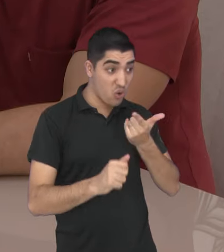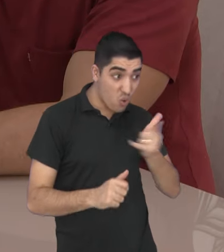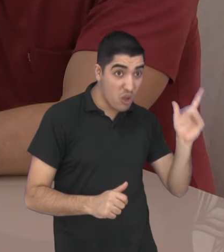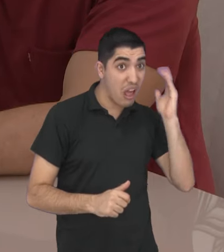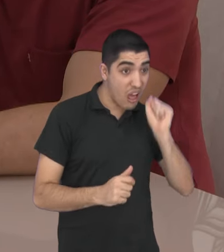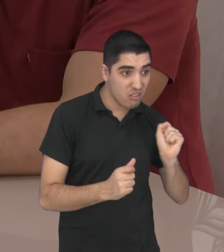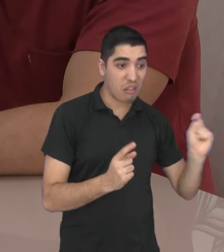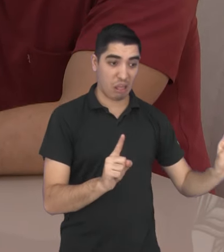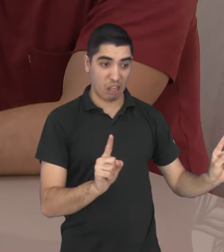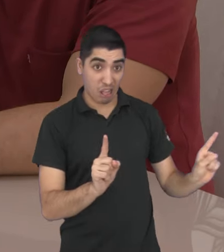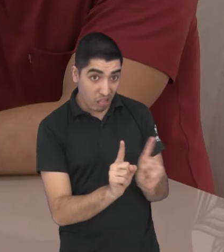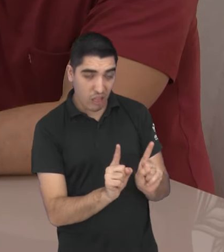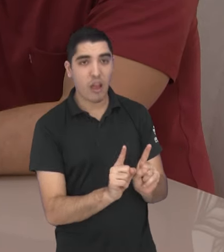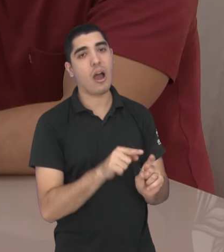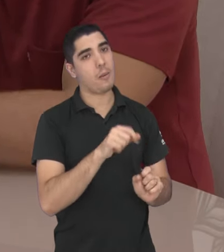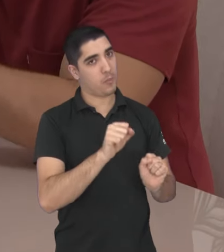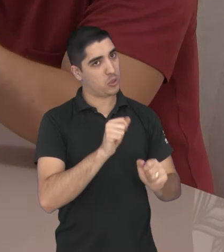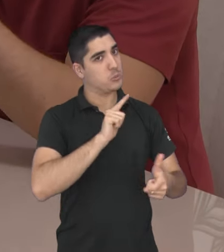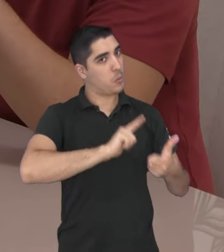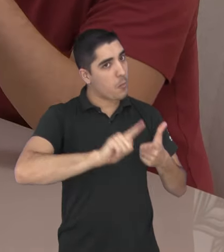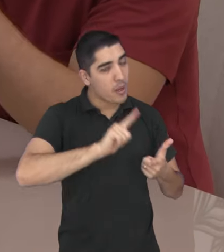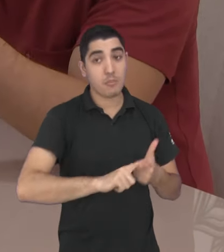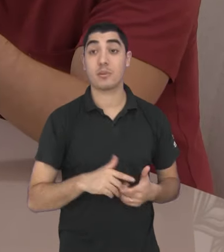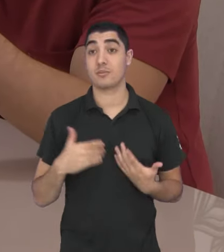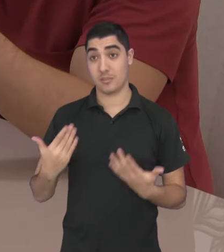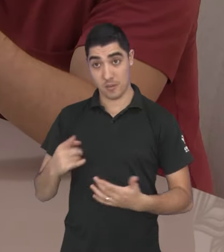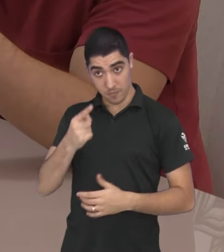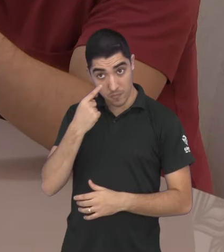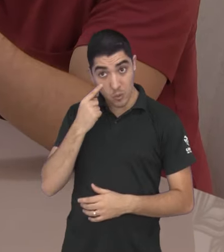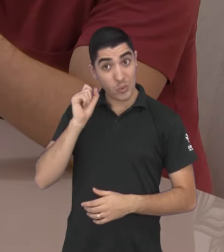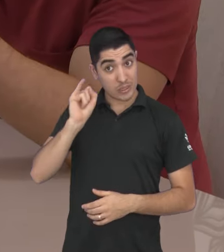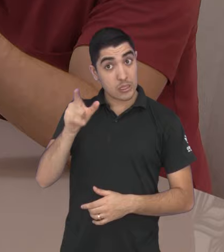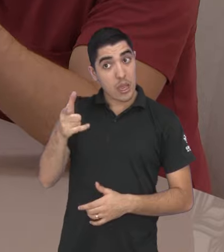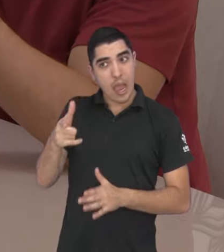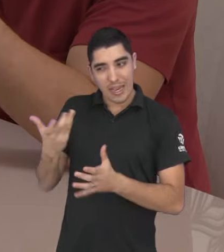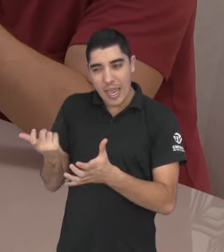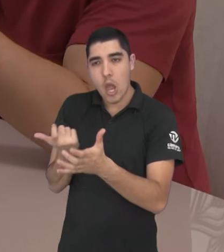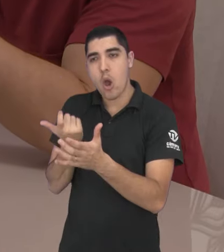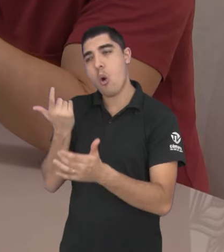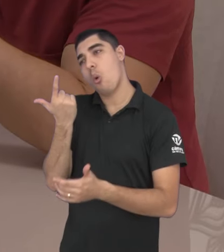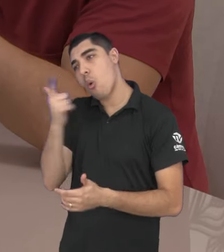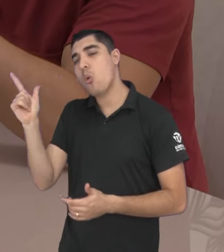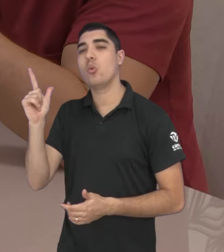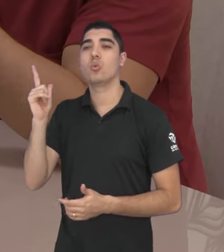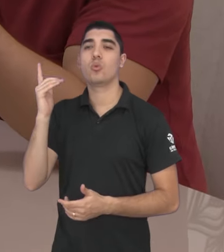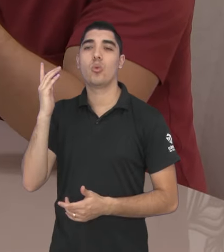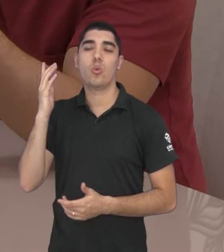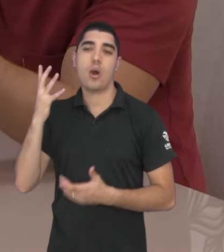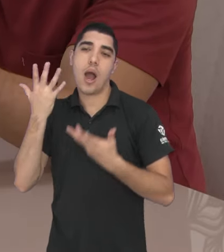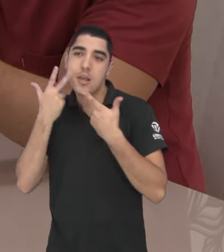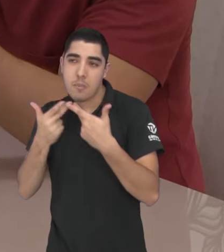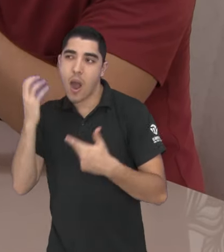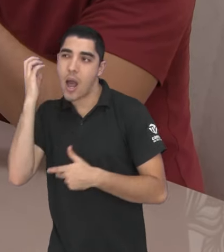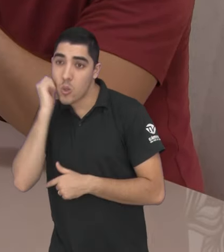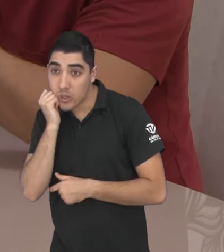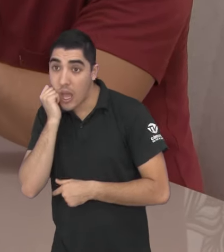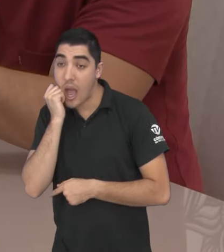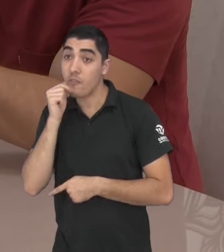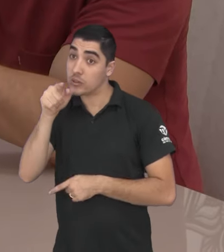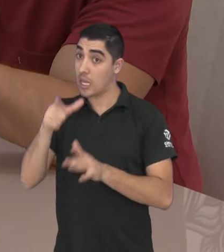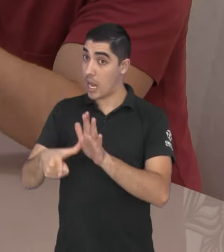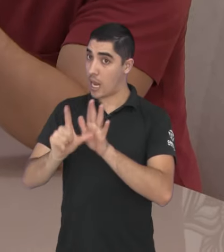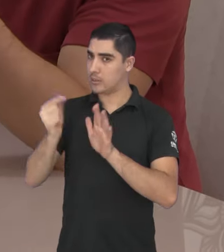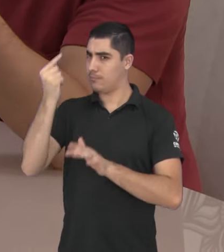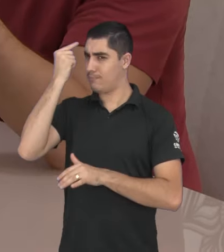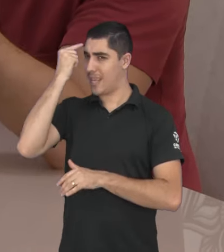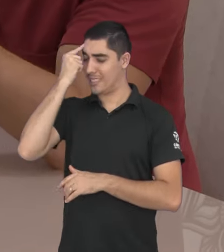problema. Exatamente. Então, antes de ampliar a sua família, seja para trazer um animal da mesma espécie ou de outra espécie,